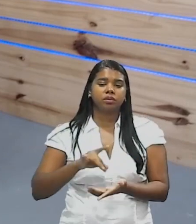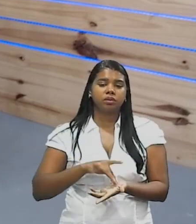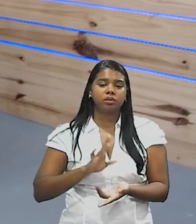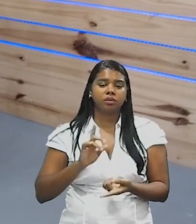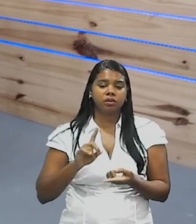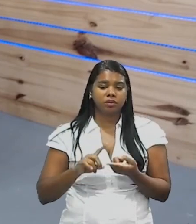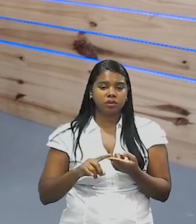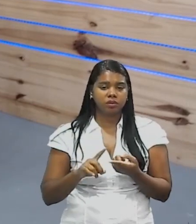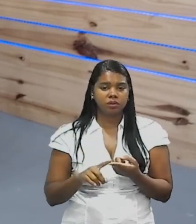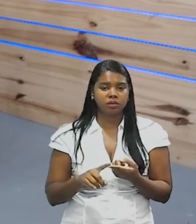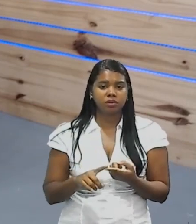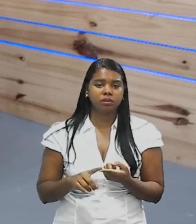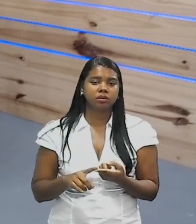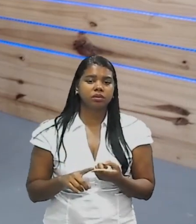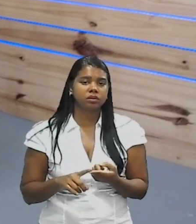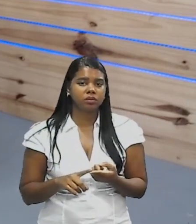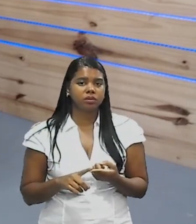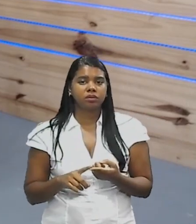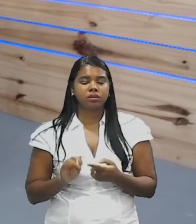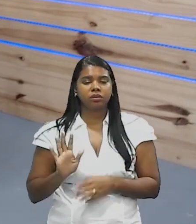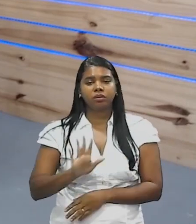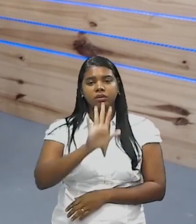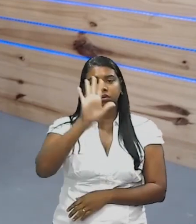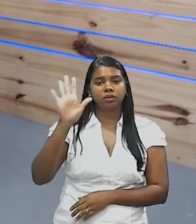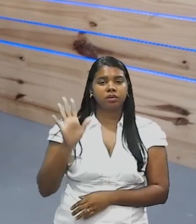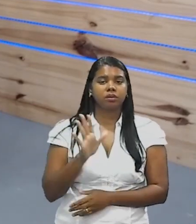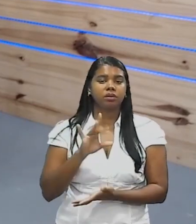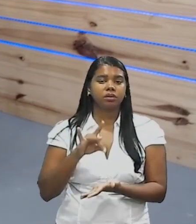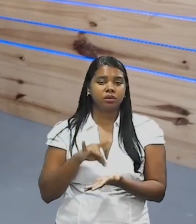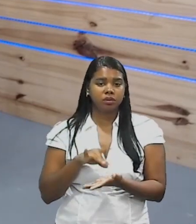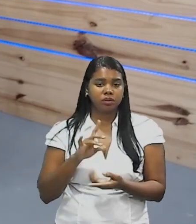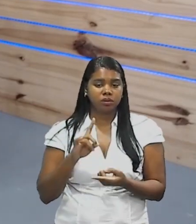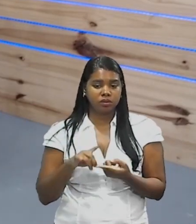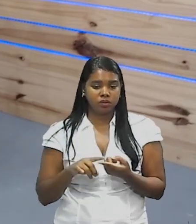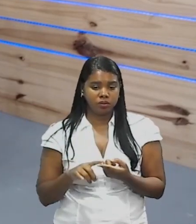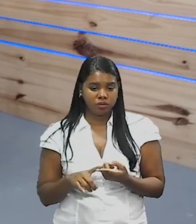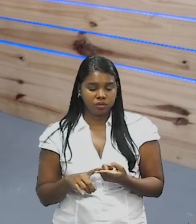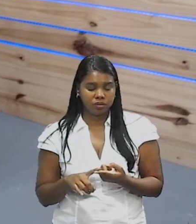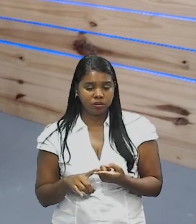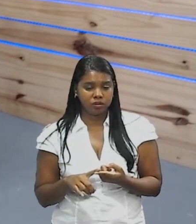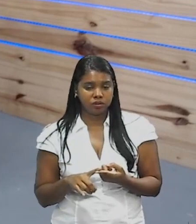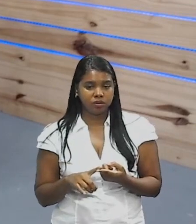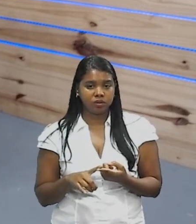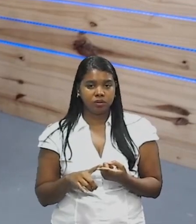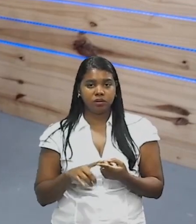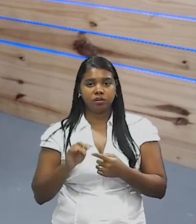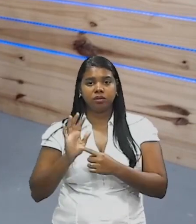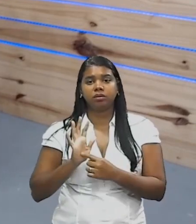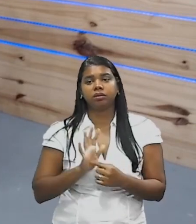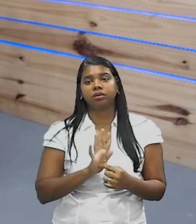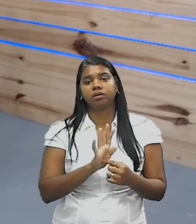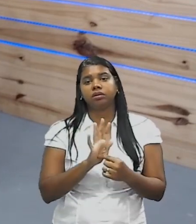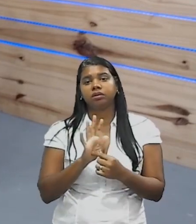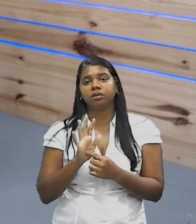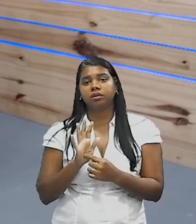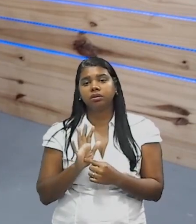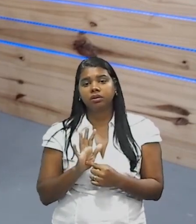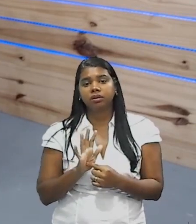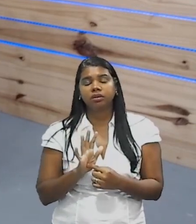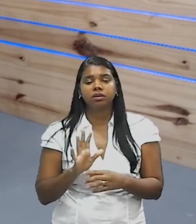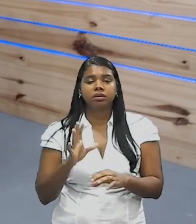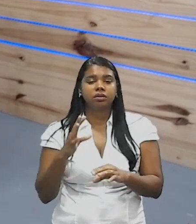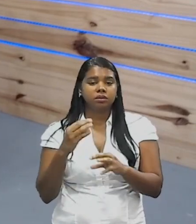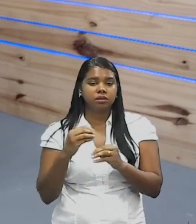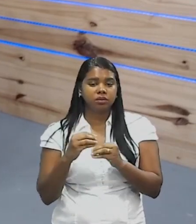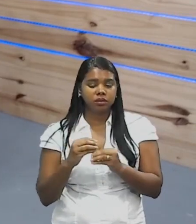de defeitos de forma geral, diminui as reclamações do cliente, porque o cliente naturalmente ele vai fazer o quê? Ele vai estar mais